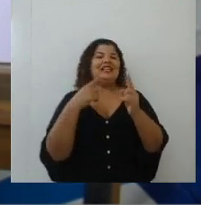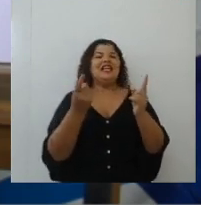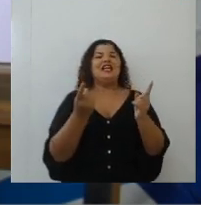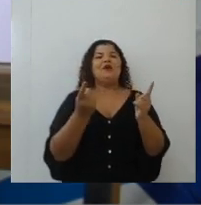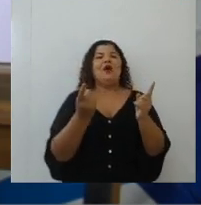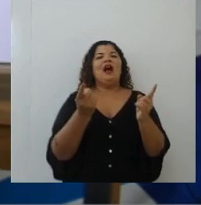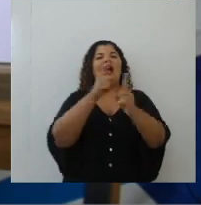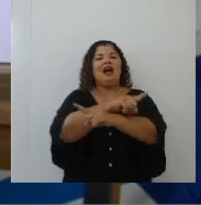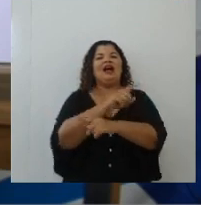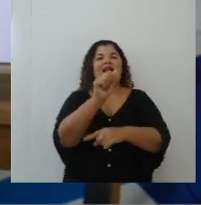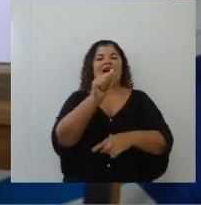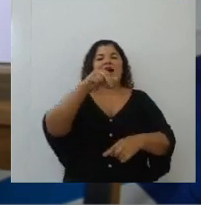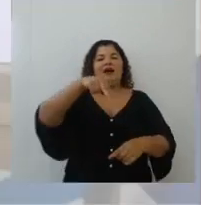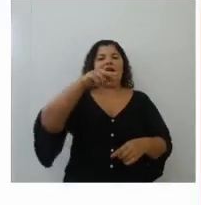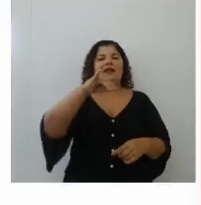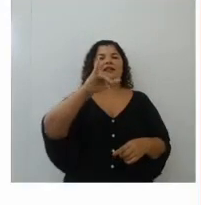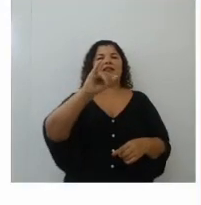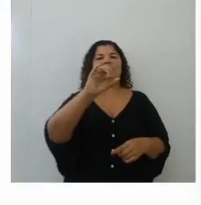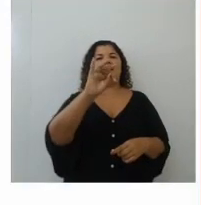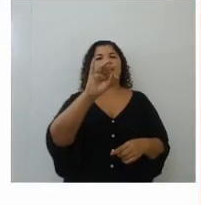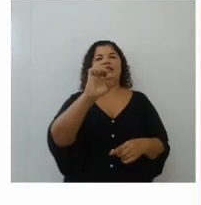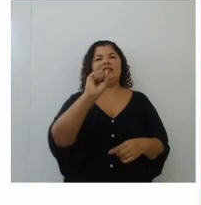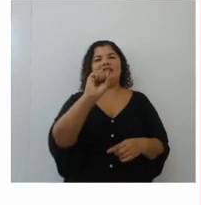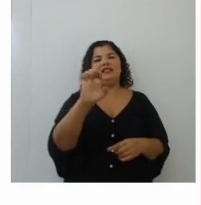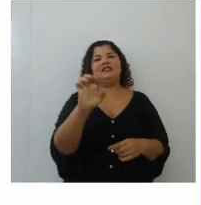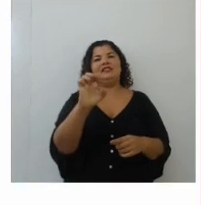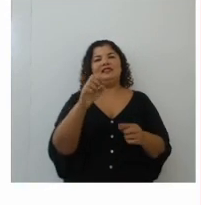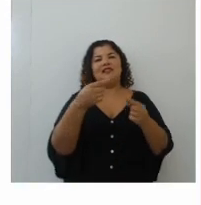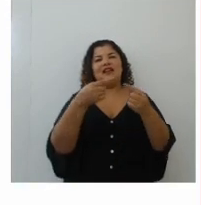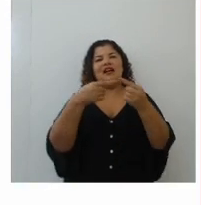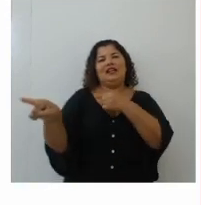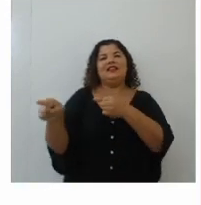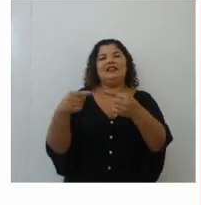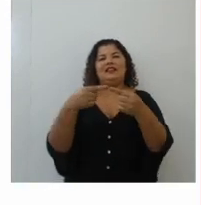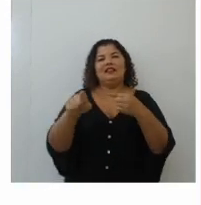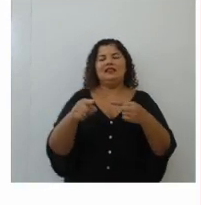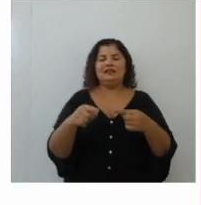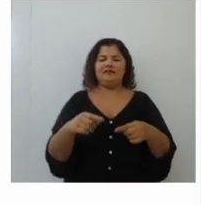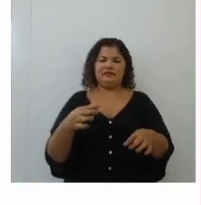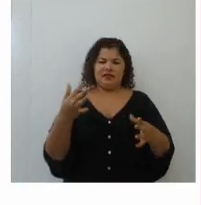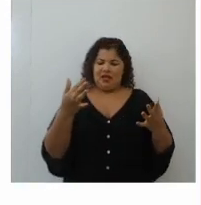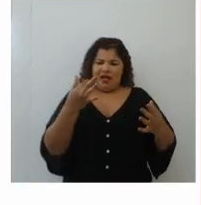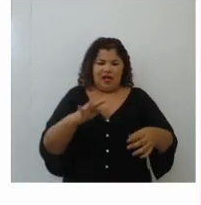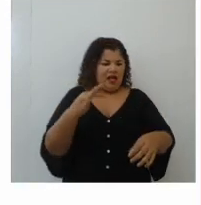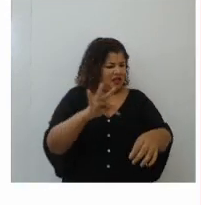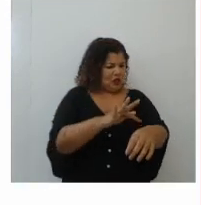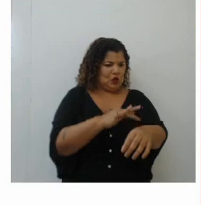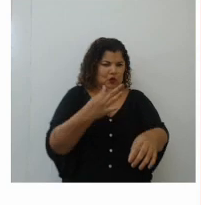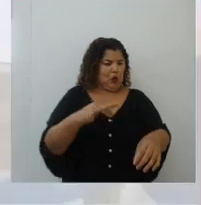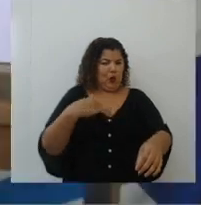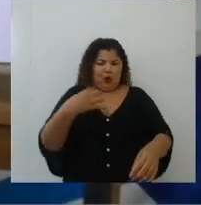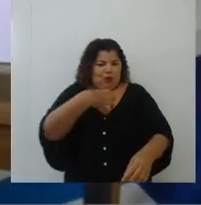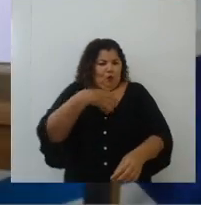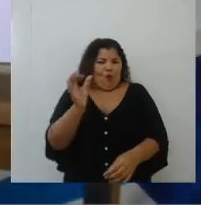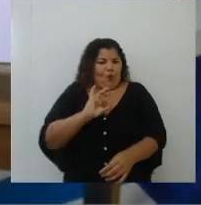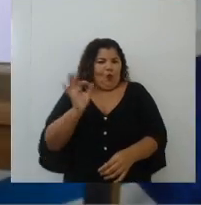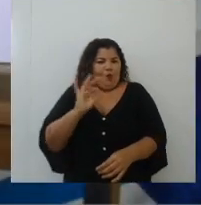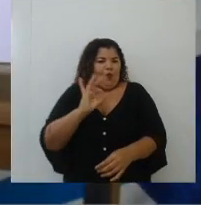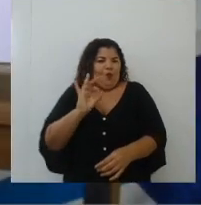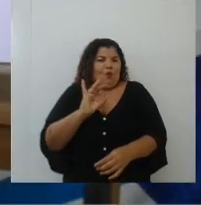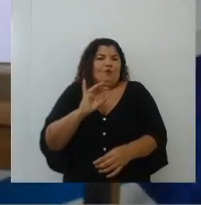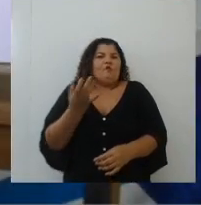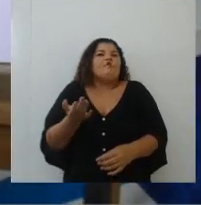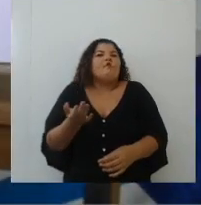antítese e paradoxo, tá bom? E ó, é dor que desatina sem doer. Como é que uma coisa dói e a gente não sente a dor?